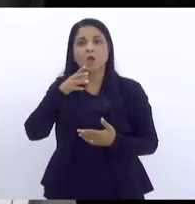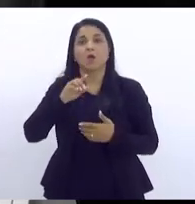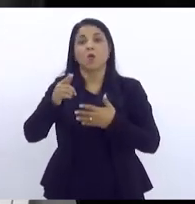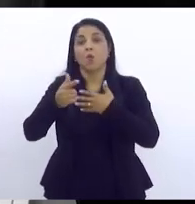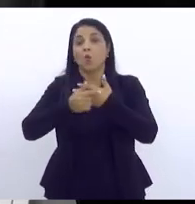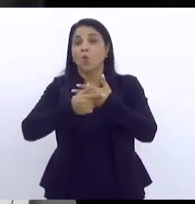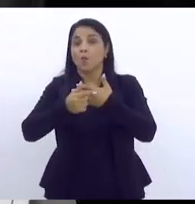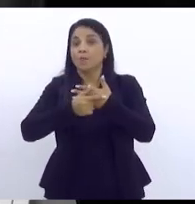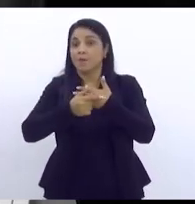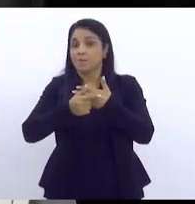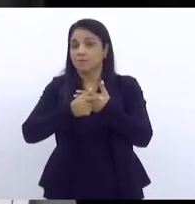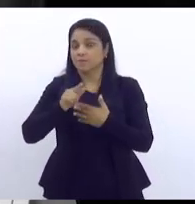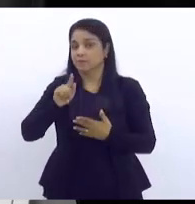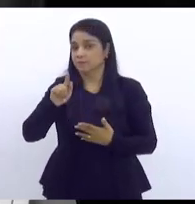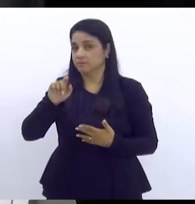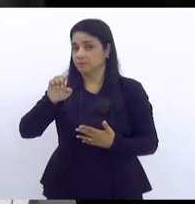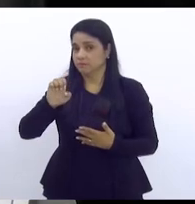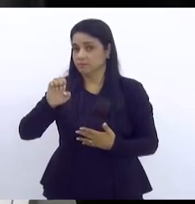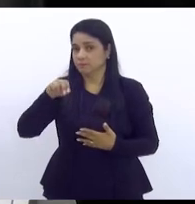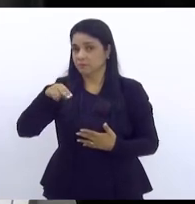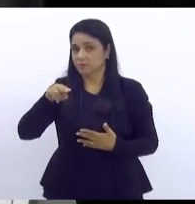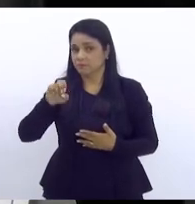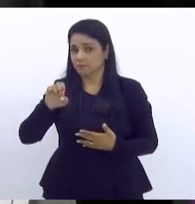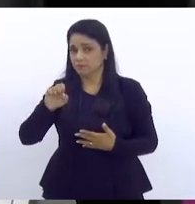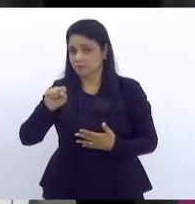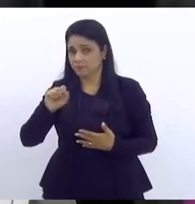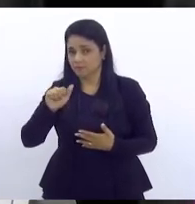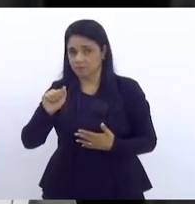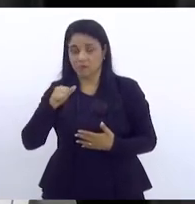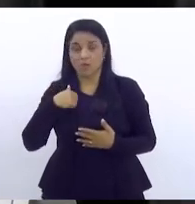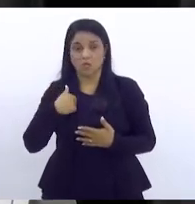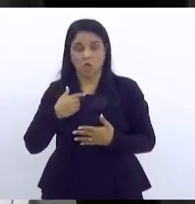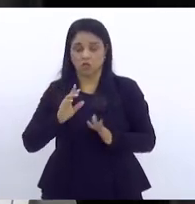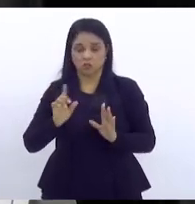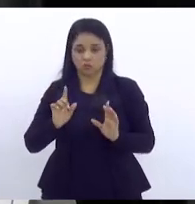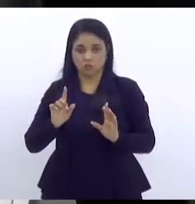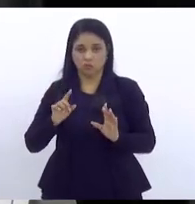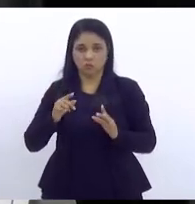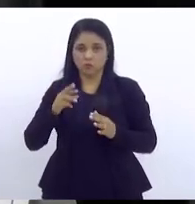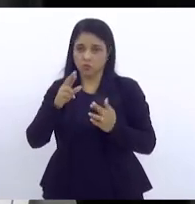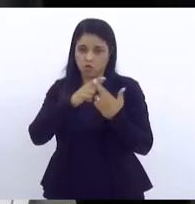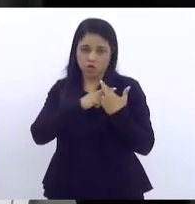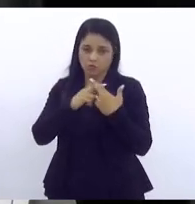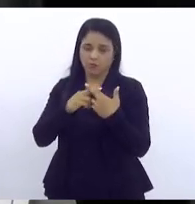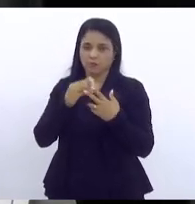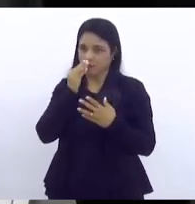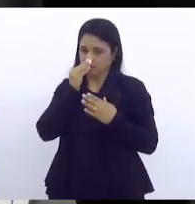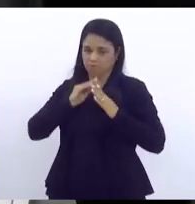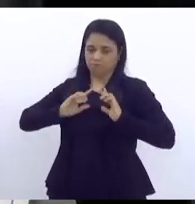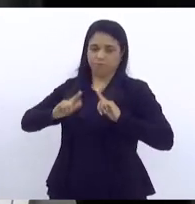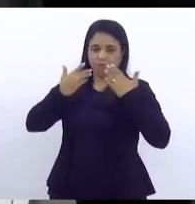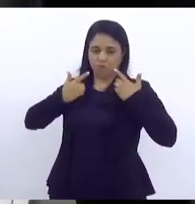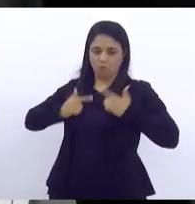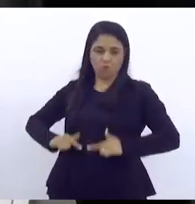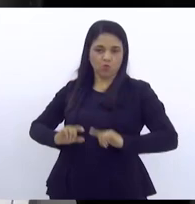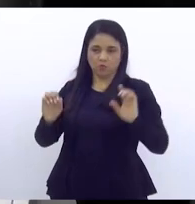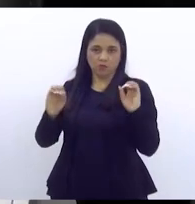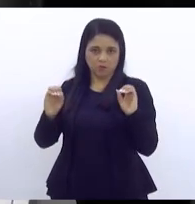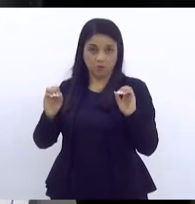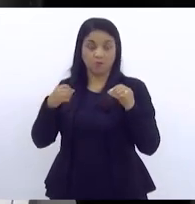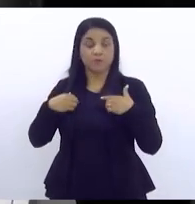papel da agência assim nós não estamos nos esquivando de nenhuma das nossas responsabilidades mas a agência tem uma